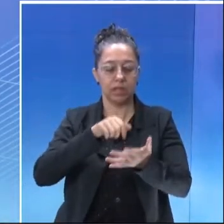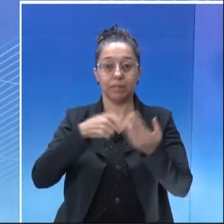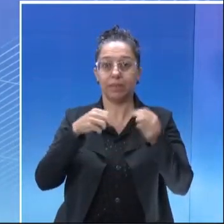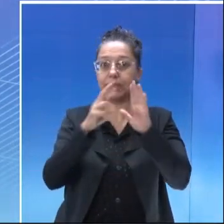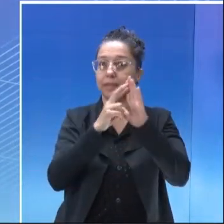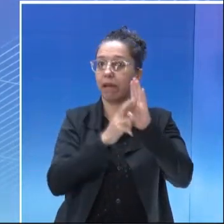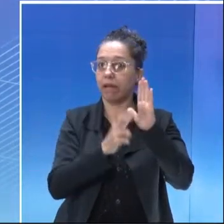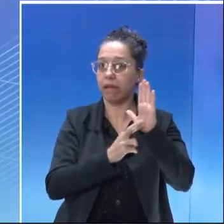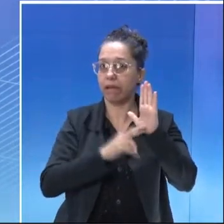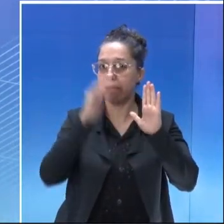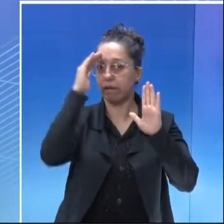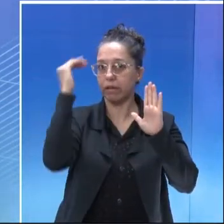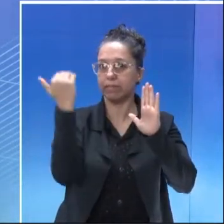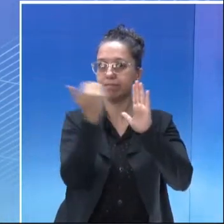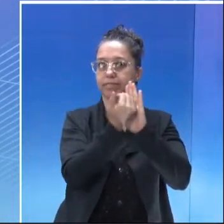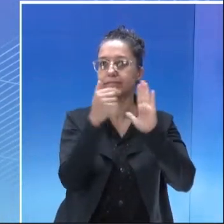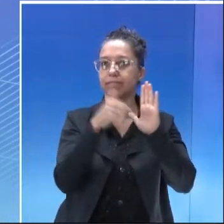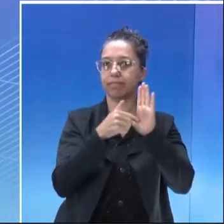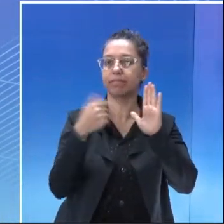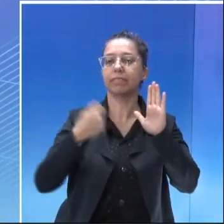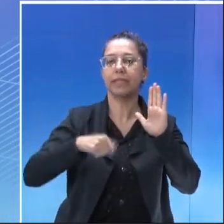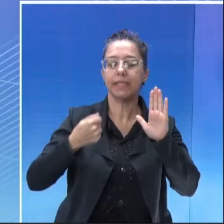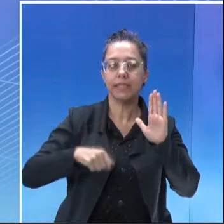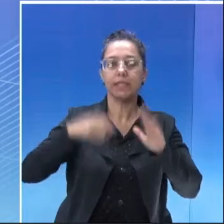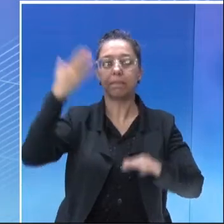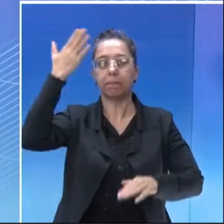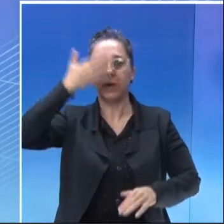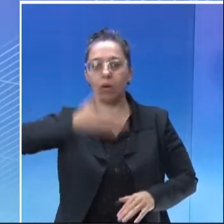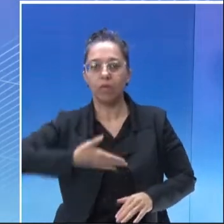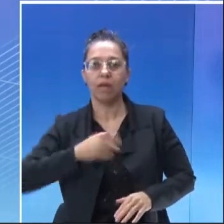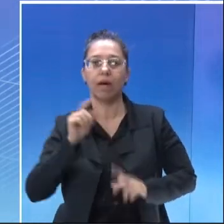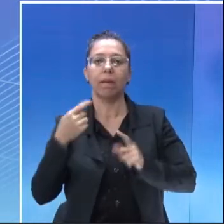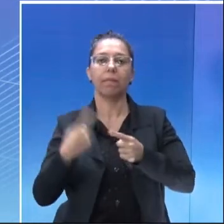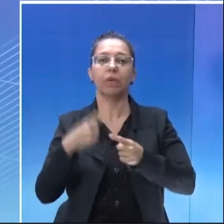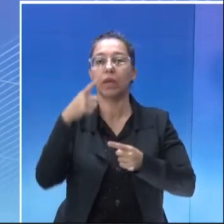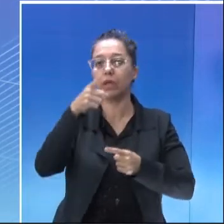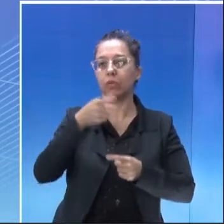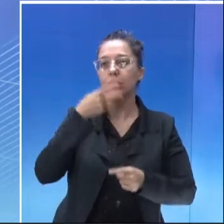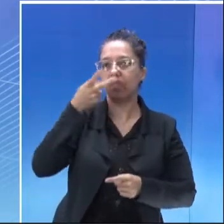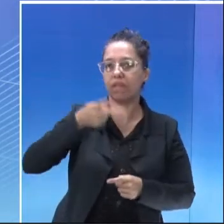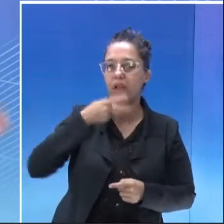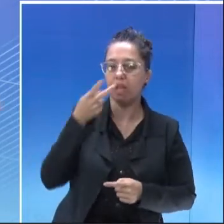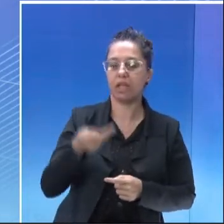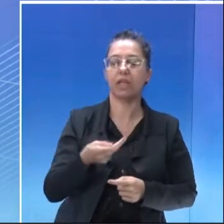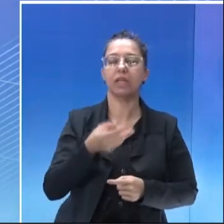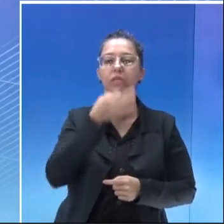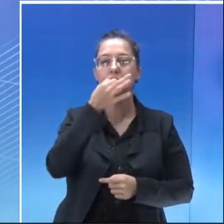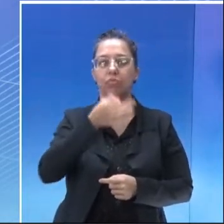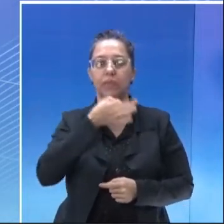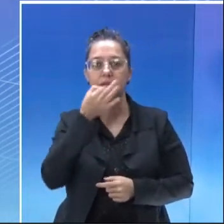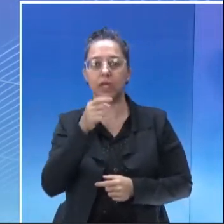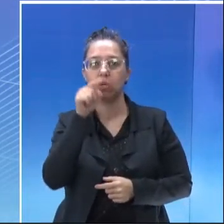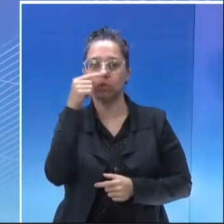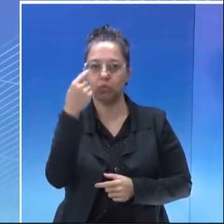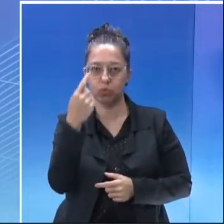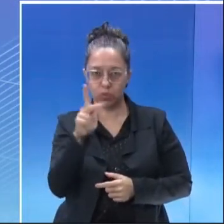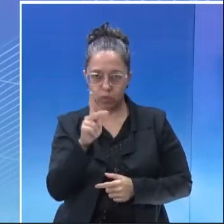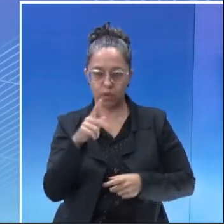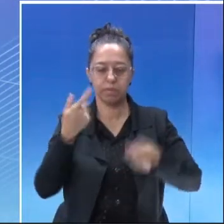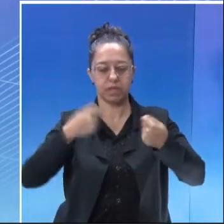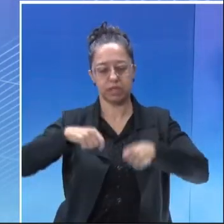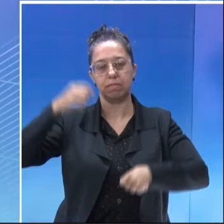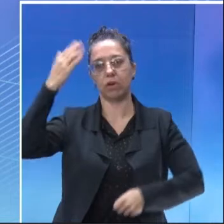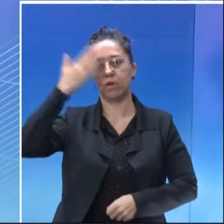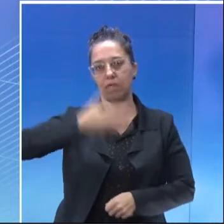conforme as linhas da BNT, vai ter que fazer um sumário, vai ter que provar por que você está falando aquilo ali, através de um discurso